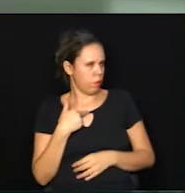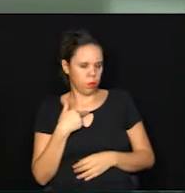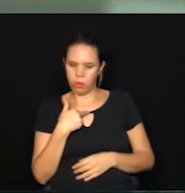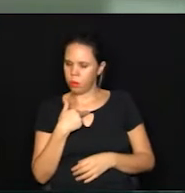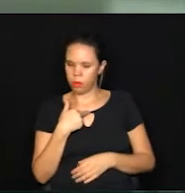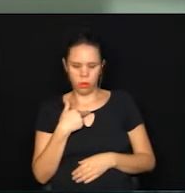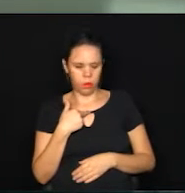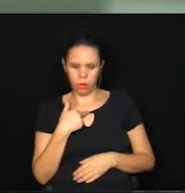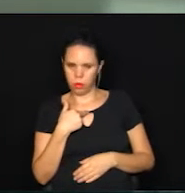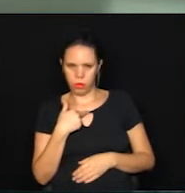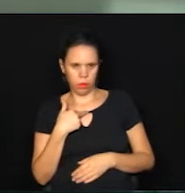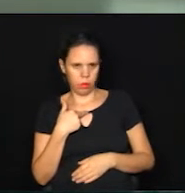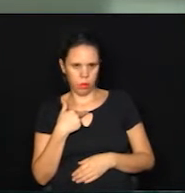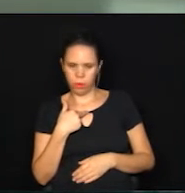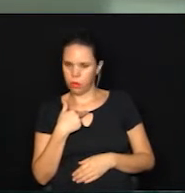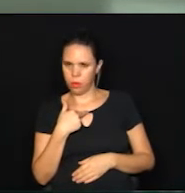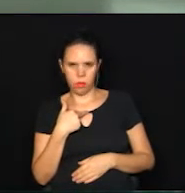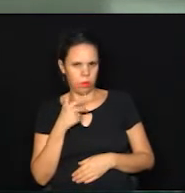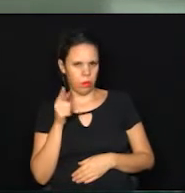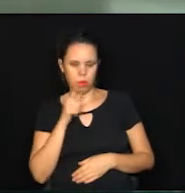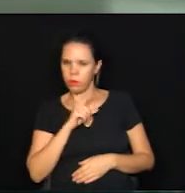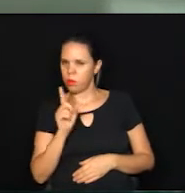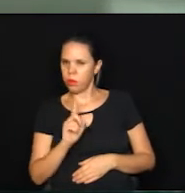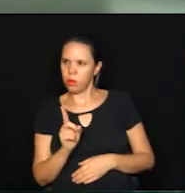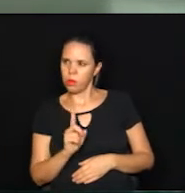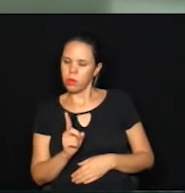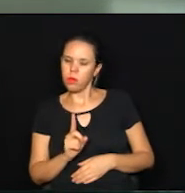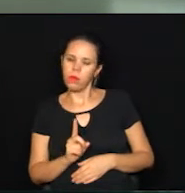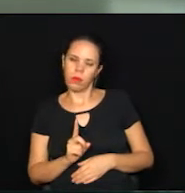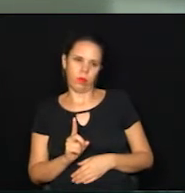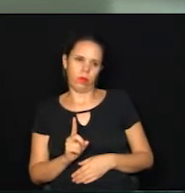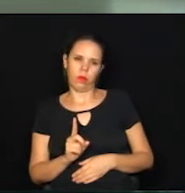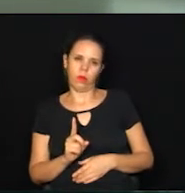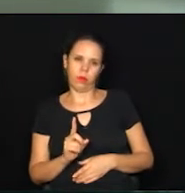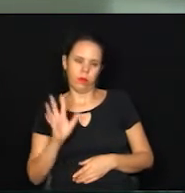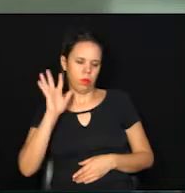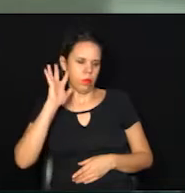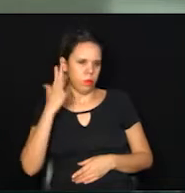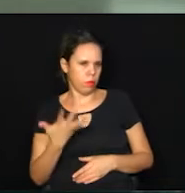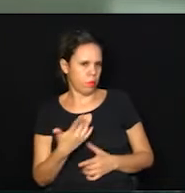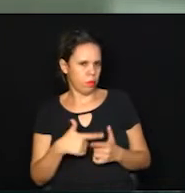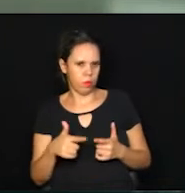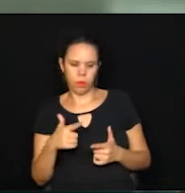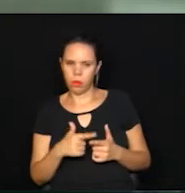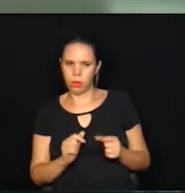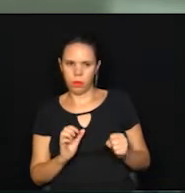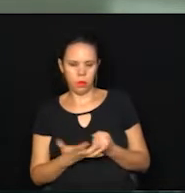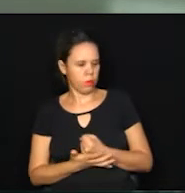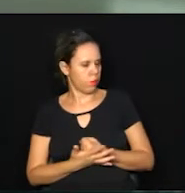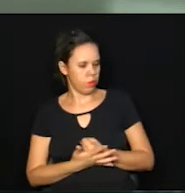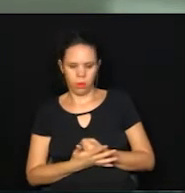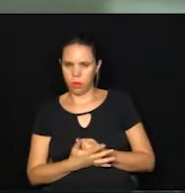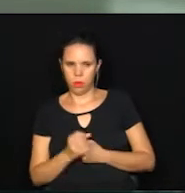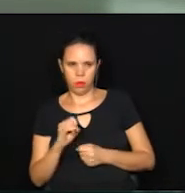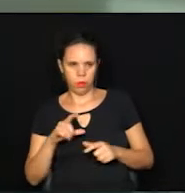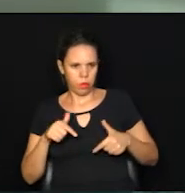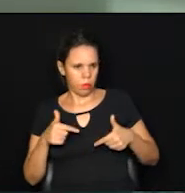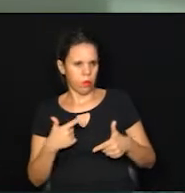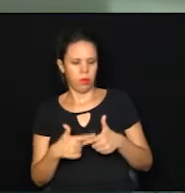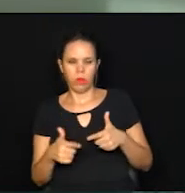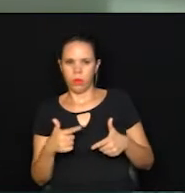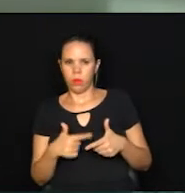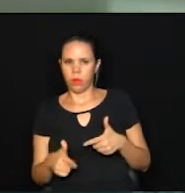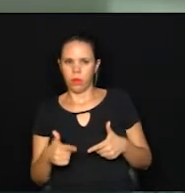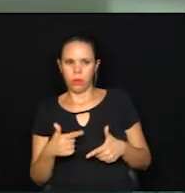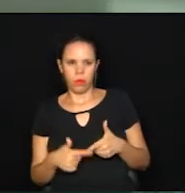podemos e não conseguiremos e não vamos solucionar o problema da pandemia agindo de